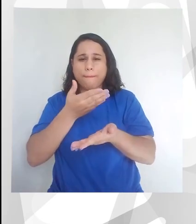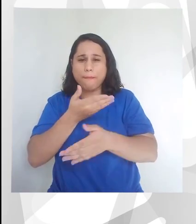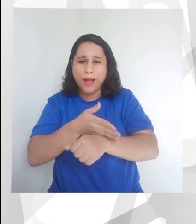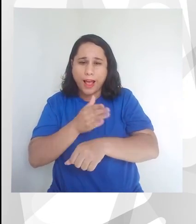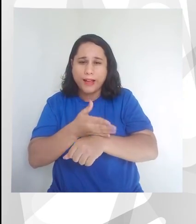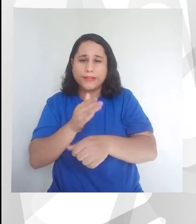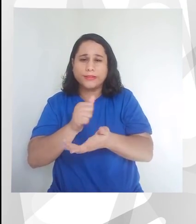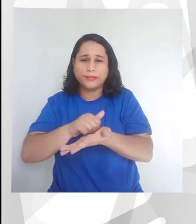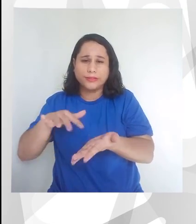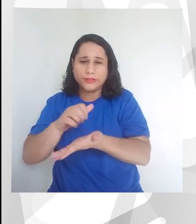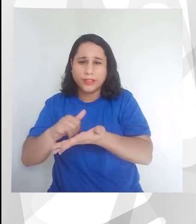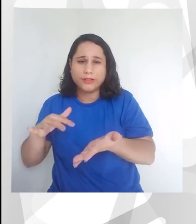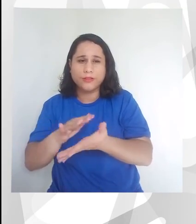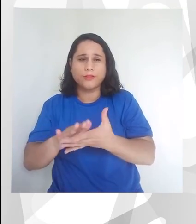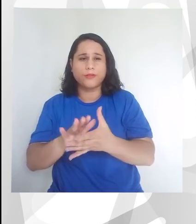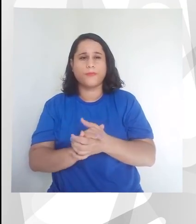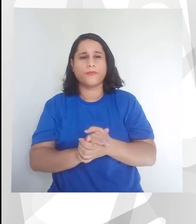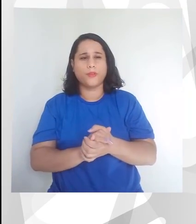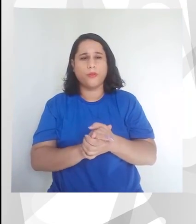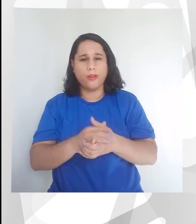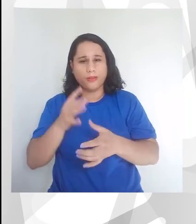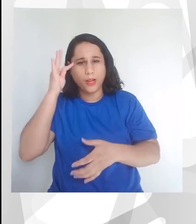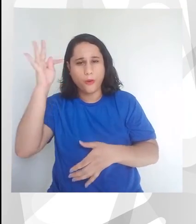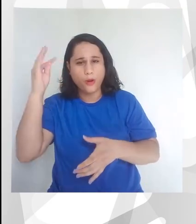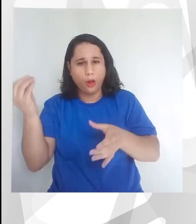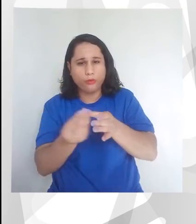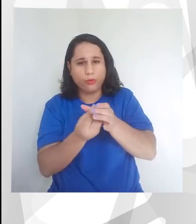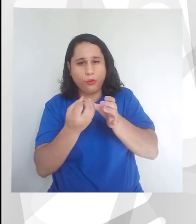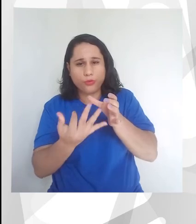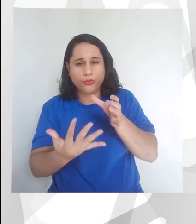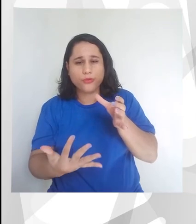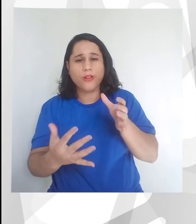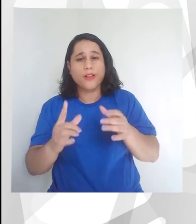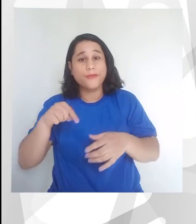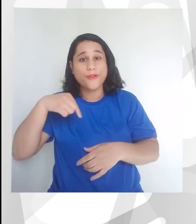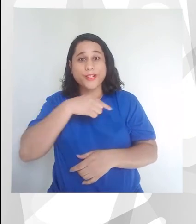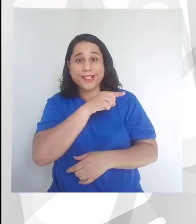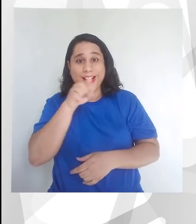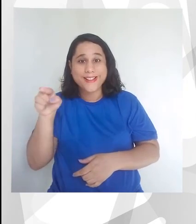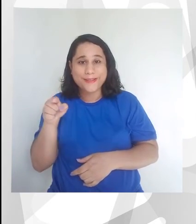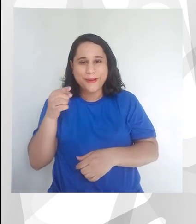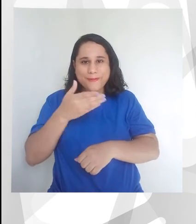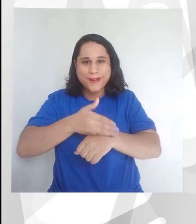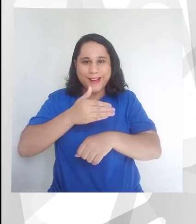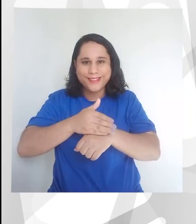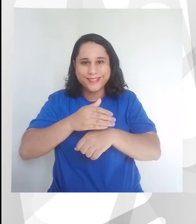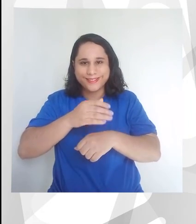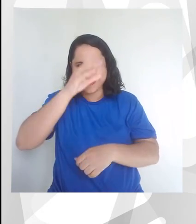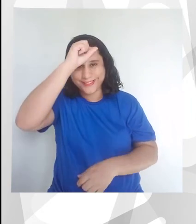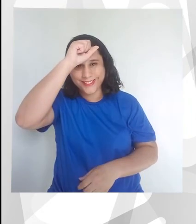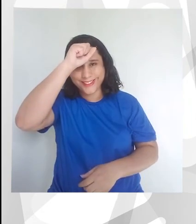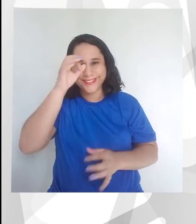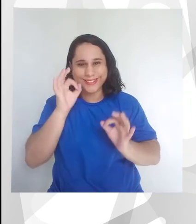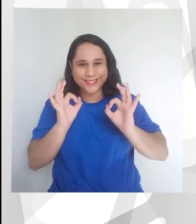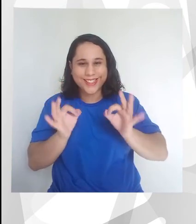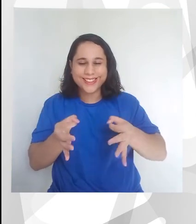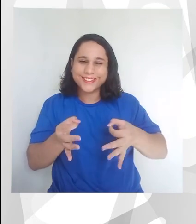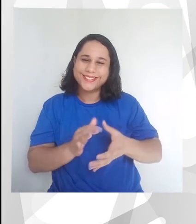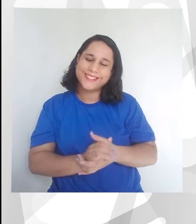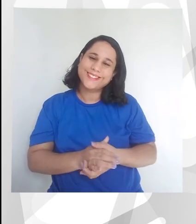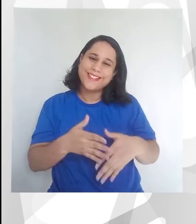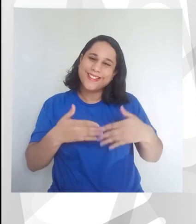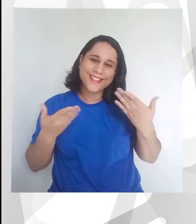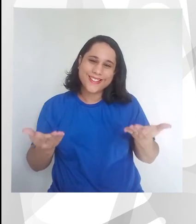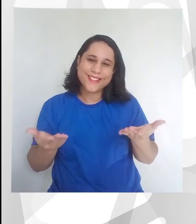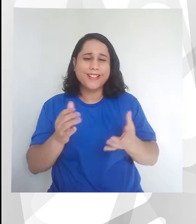de teoria dos conjuntos. Então, assim, vocês vão ficando cada vez mais afiados no conteúdo, tá certo? Então é isso